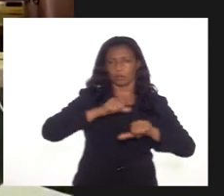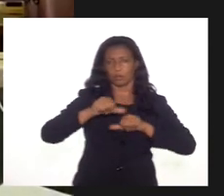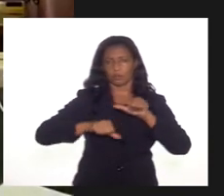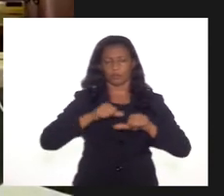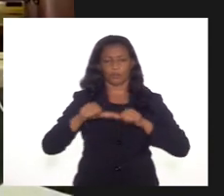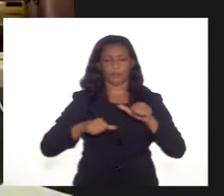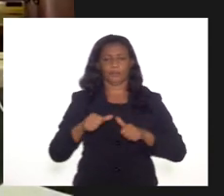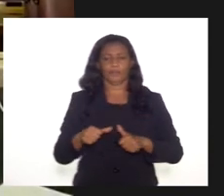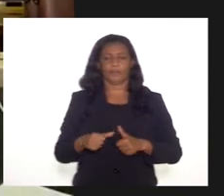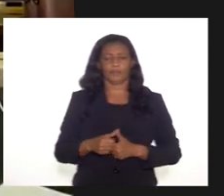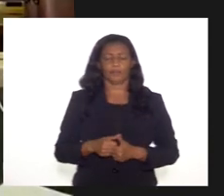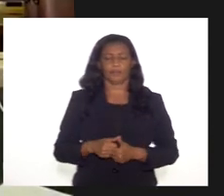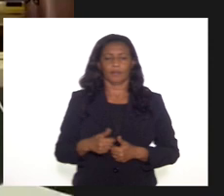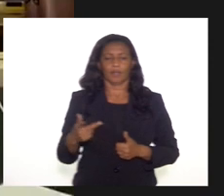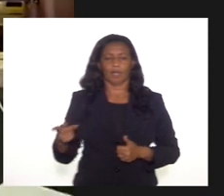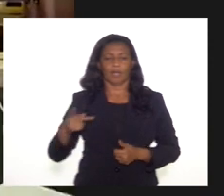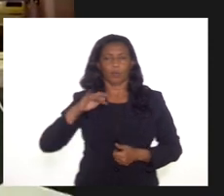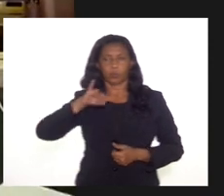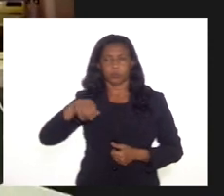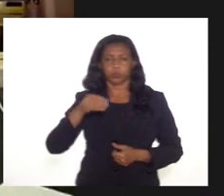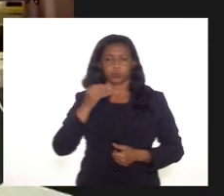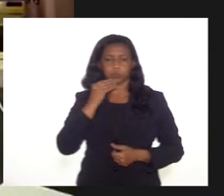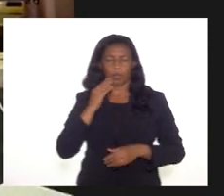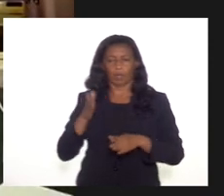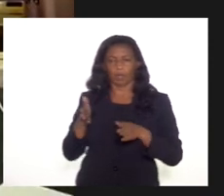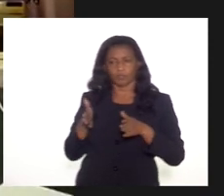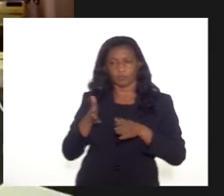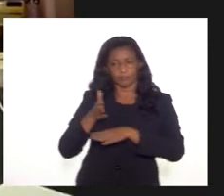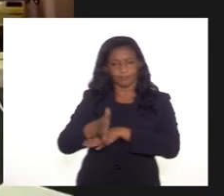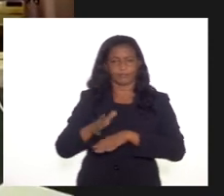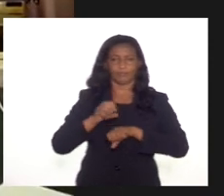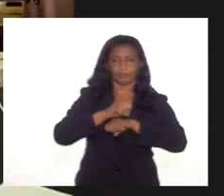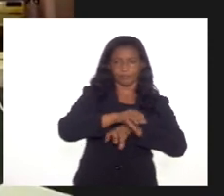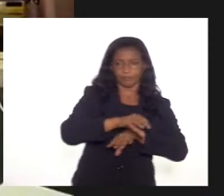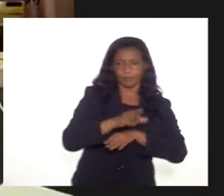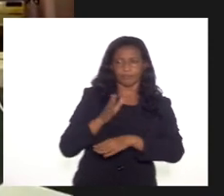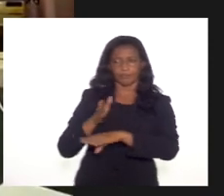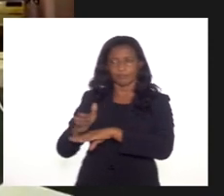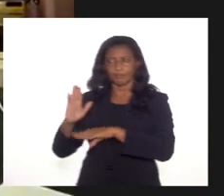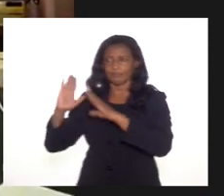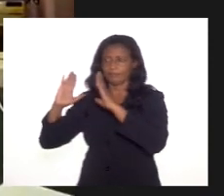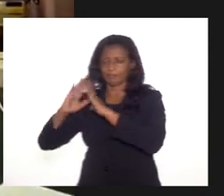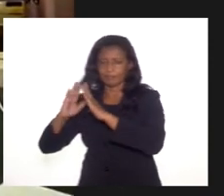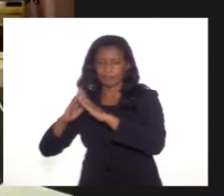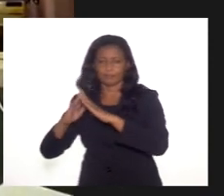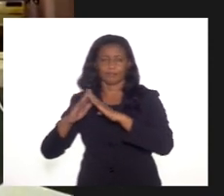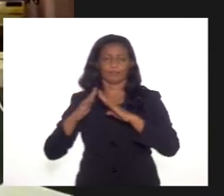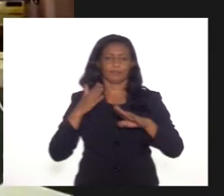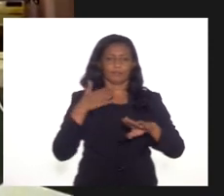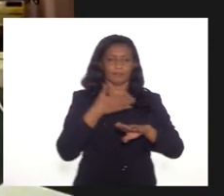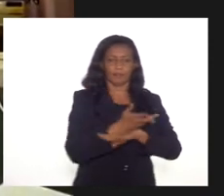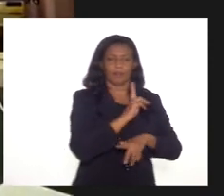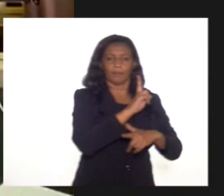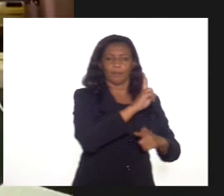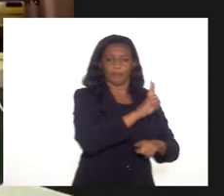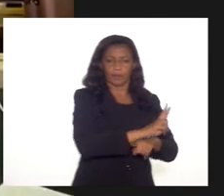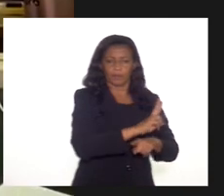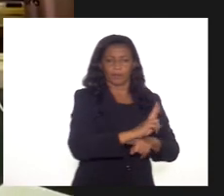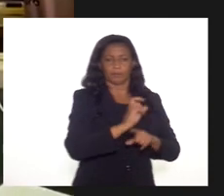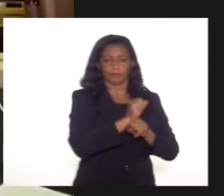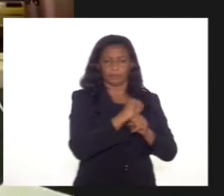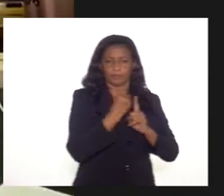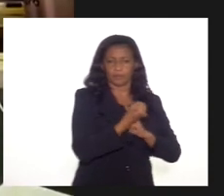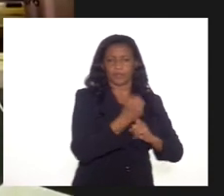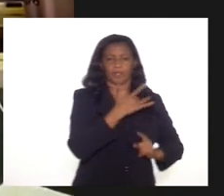possibilidade de acesso à educação, acesso à moradia, acesso à proteção social,